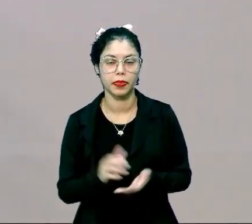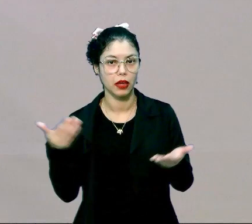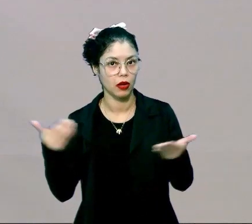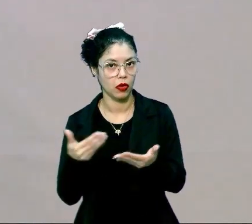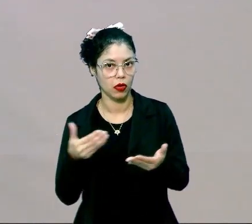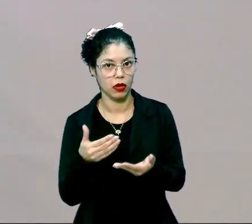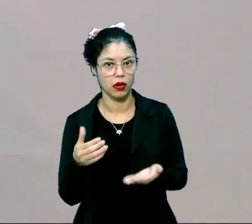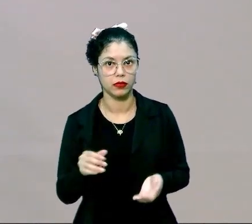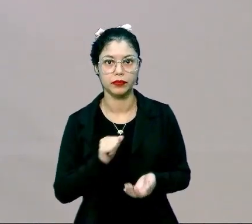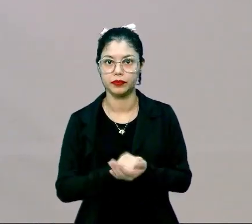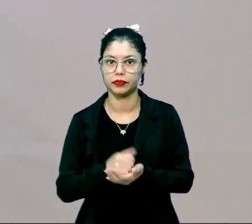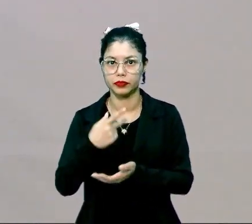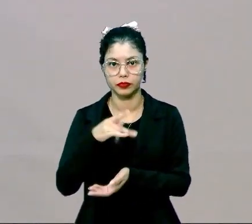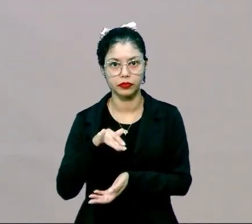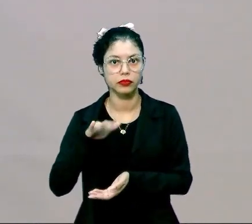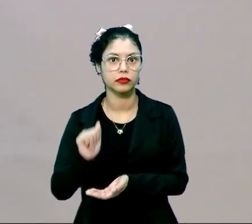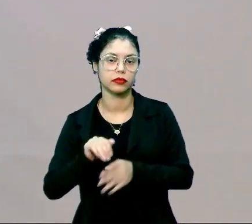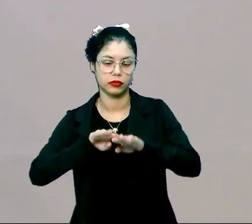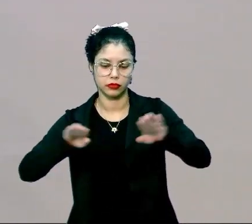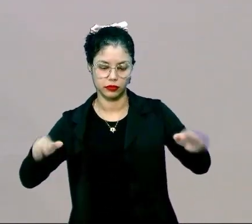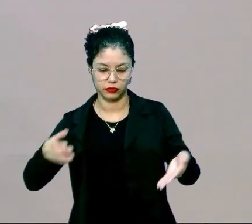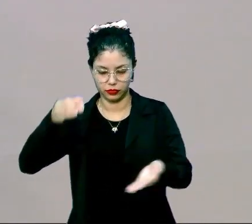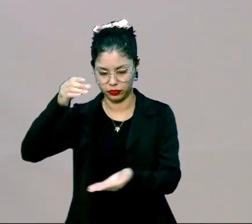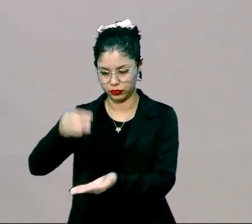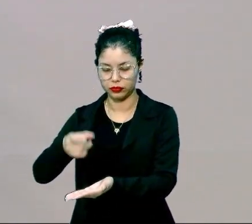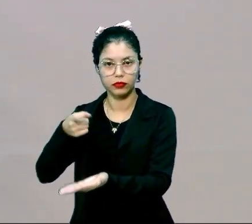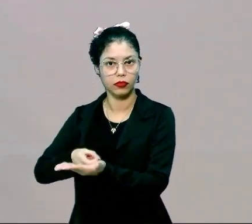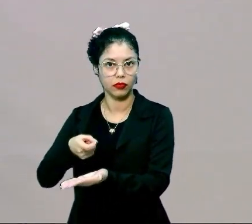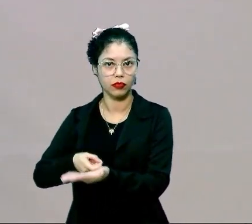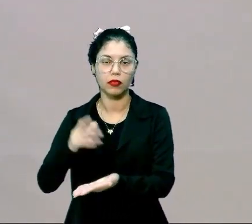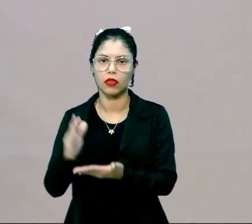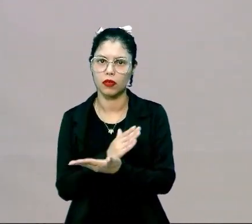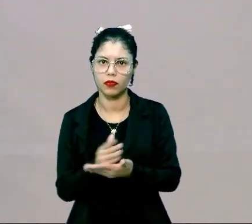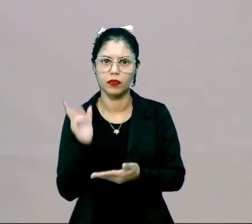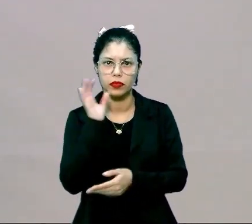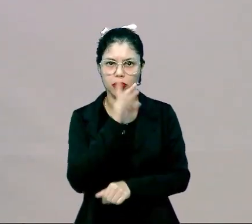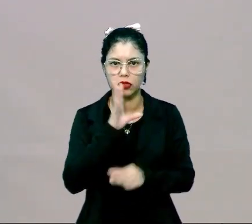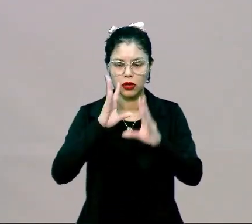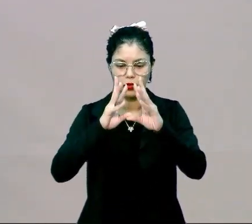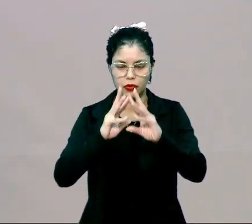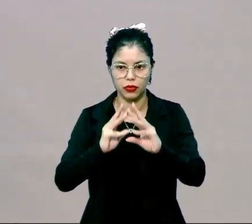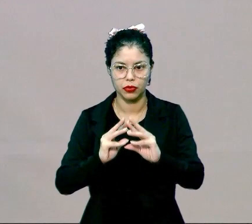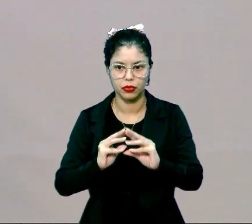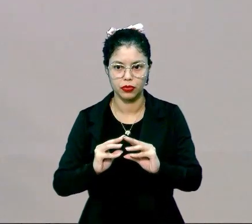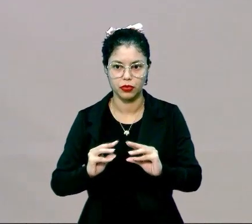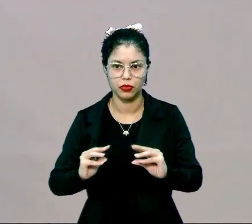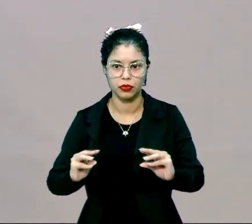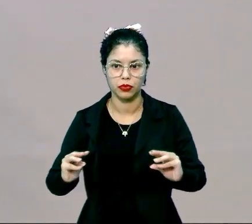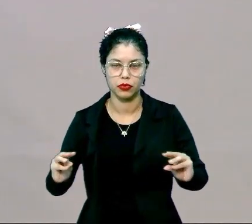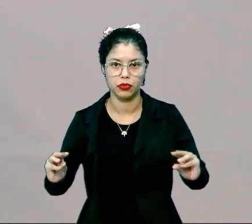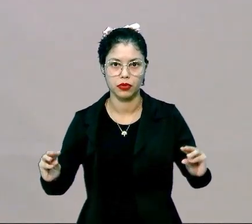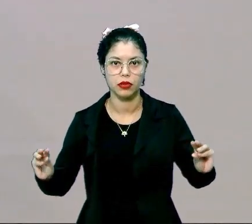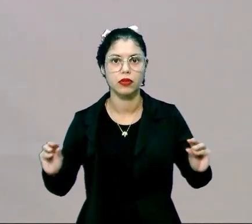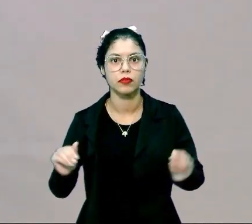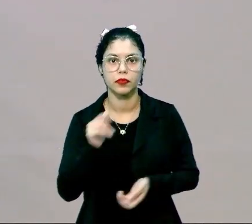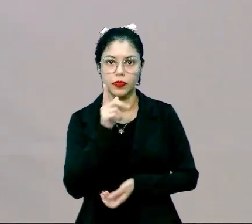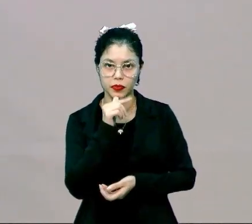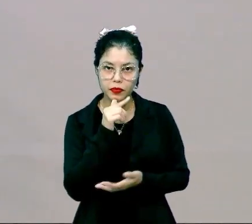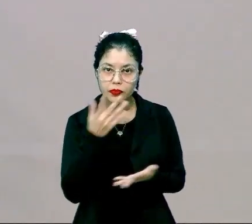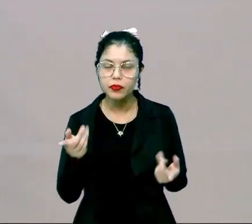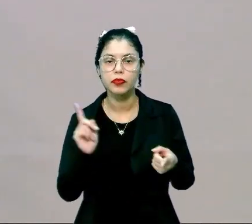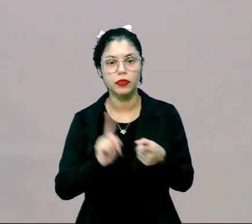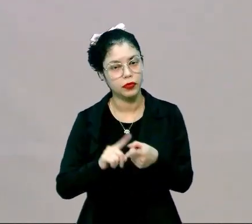formado e coloco sobre a pia, eu vou perceber que com o passar do tempo, alguns minutinhos, esse gelo ele vai fundir, ele vai virar